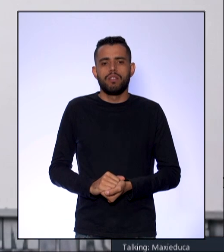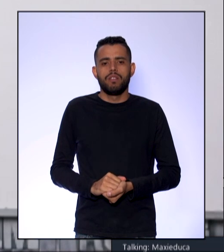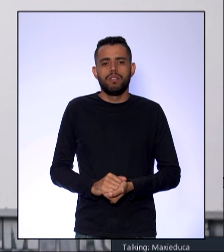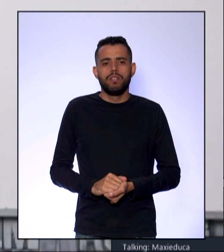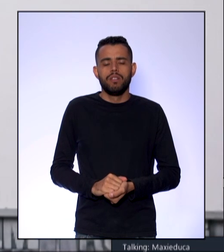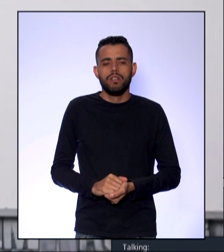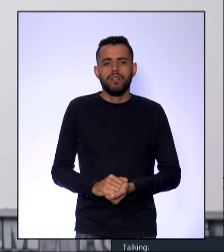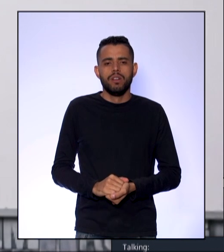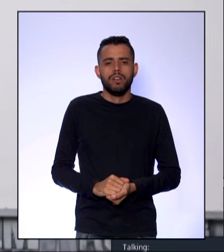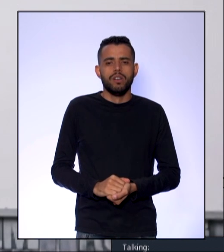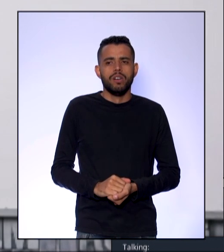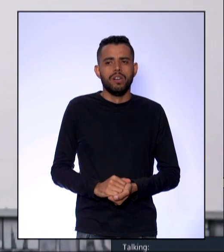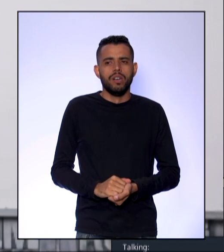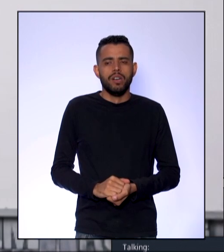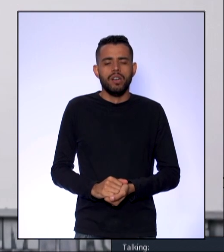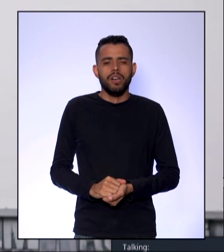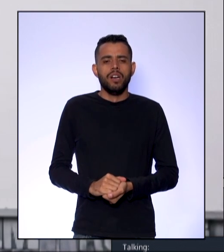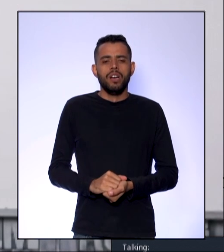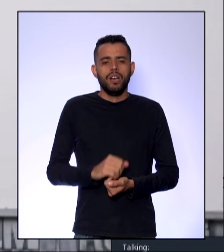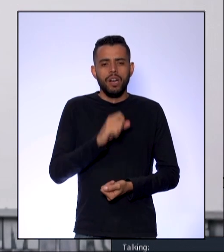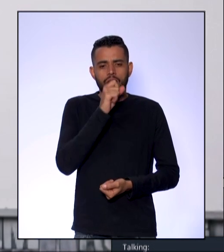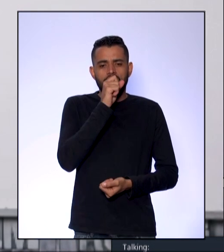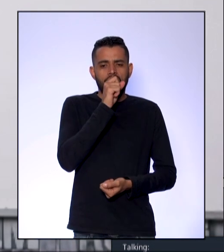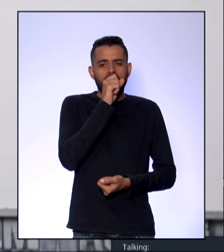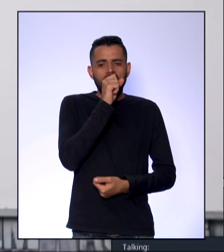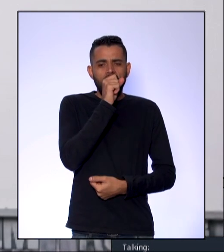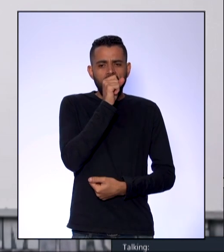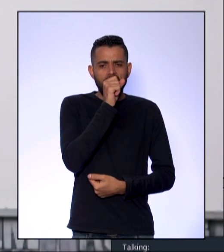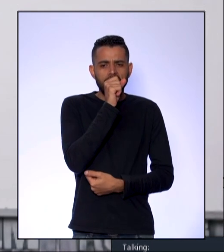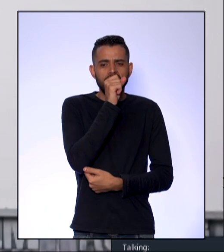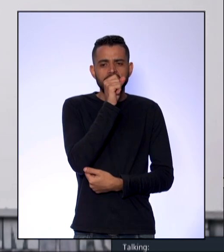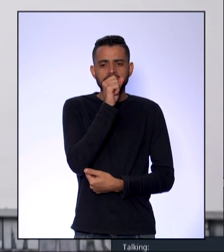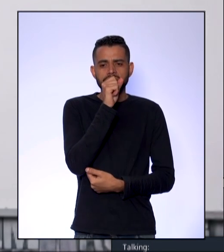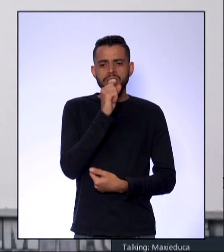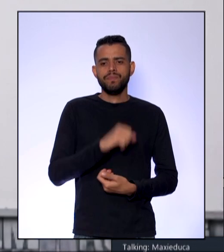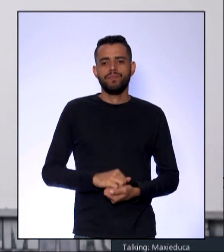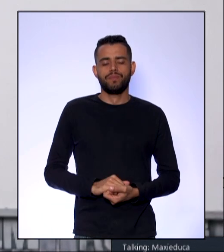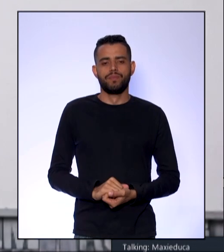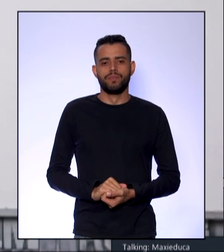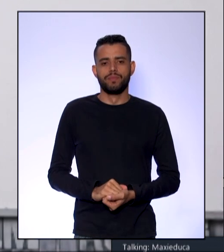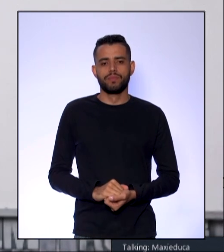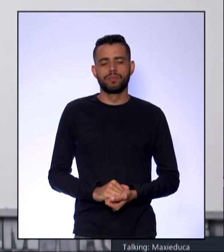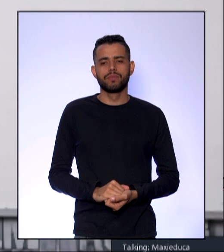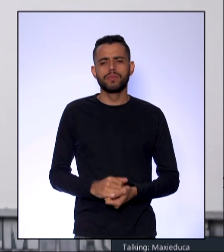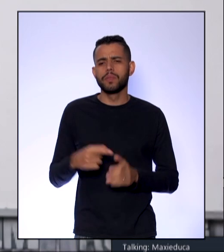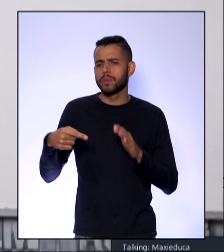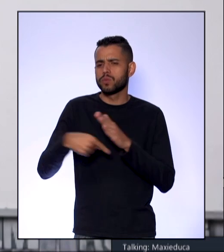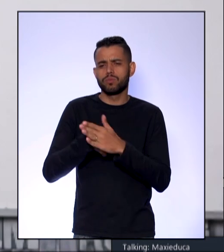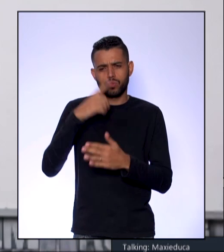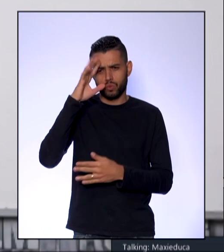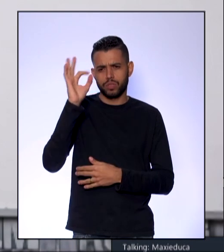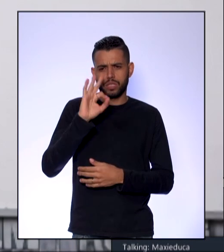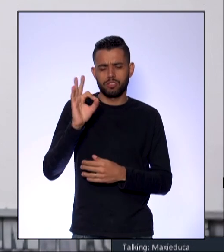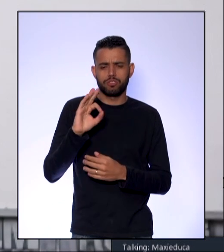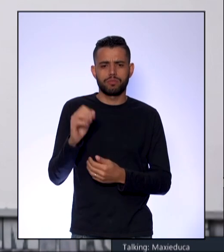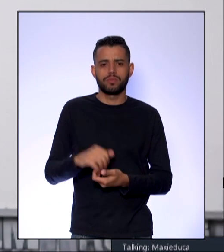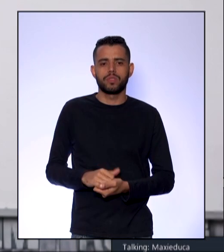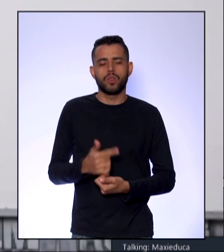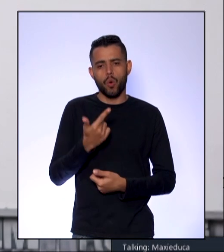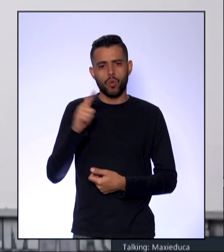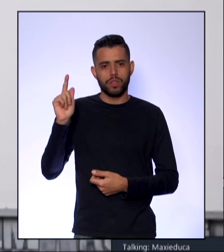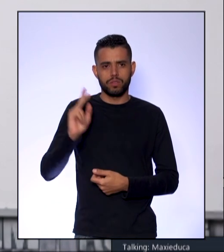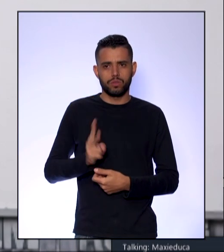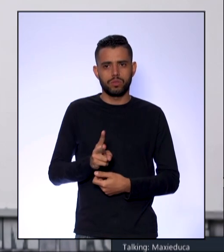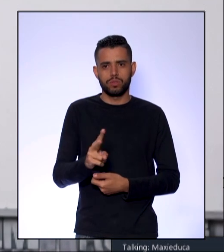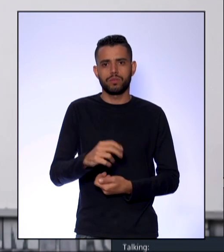uma pergunta aqui. Eu não entendi essa pergunta, vamos passar ela e vamos